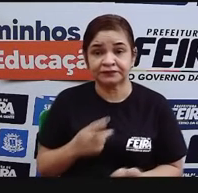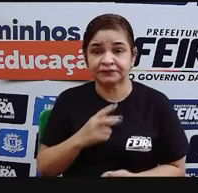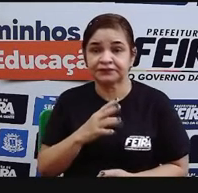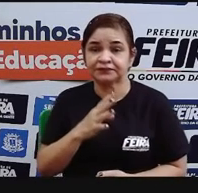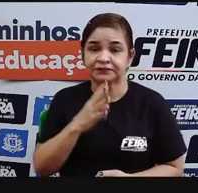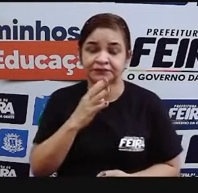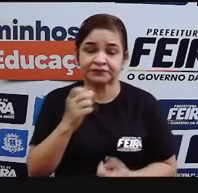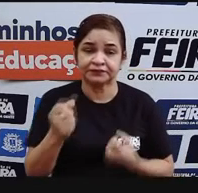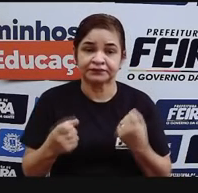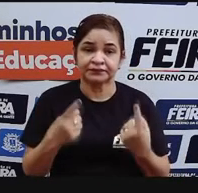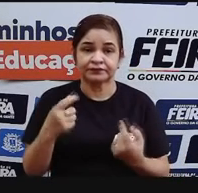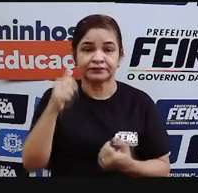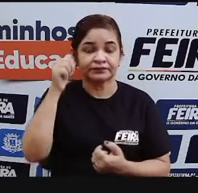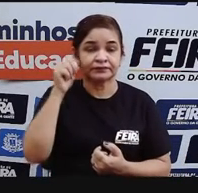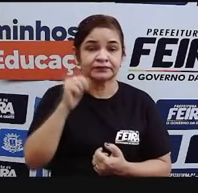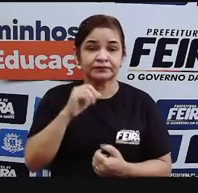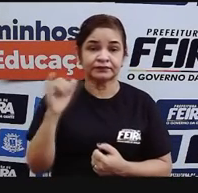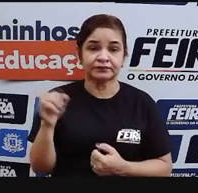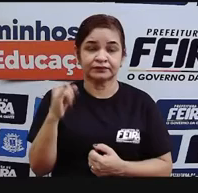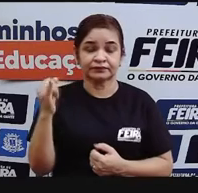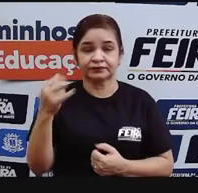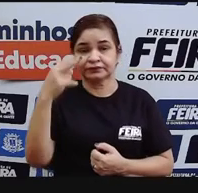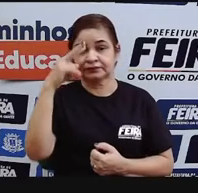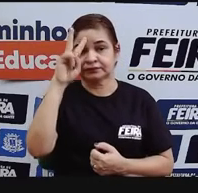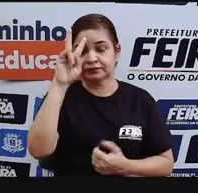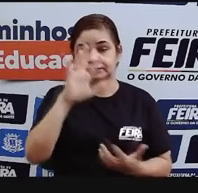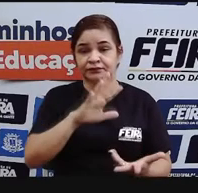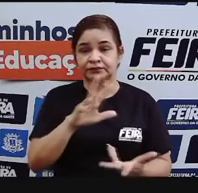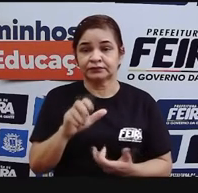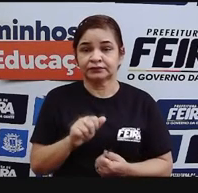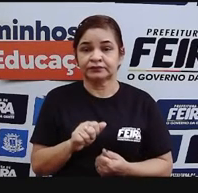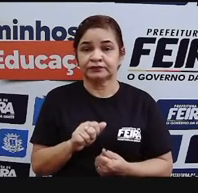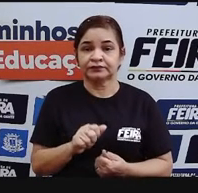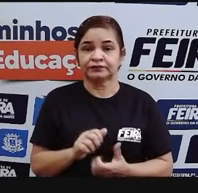conhecer algumas mulheres de destaque na história mundial?